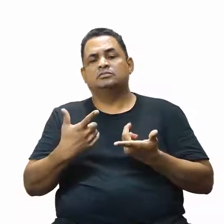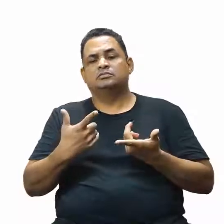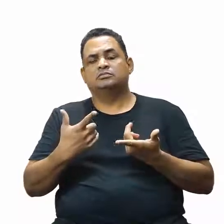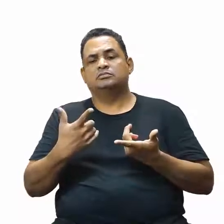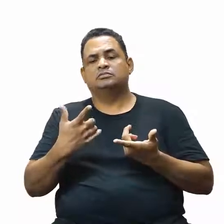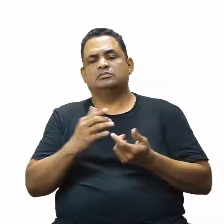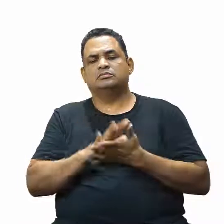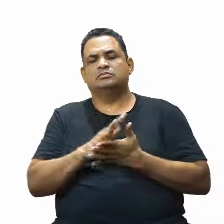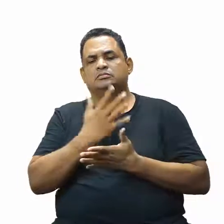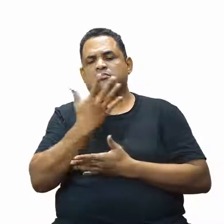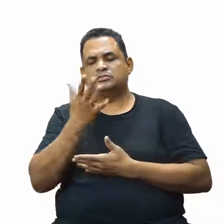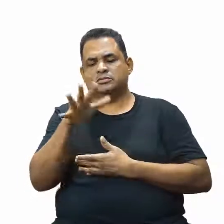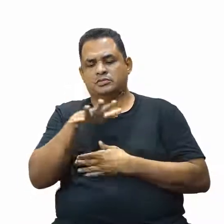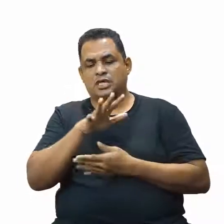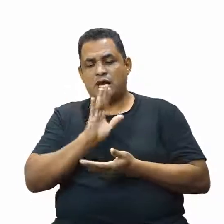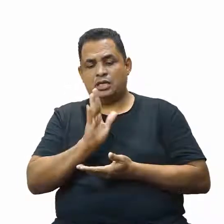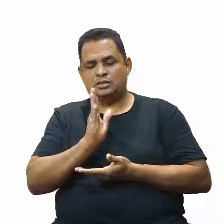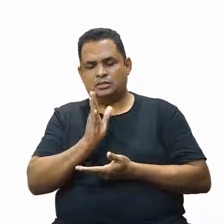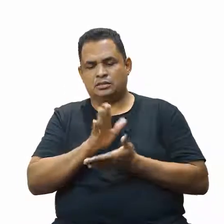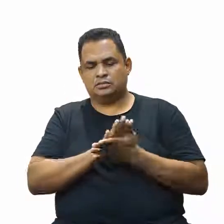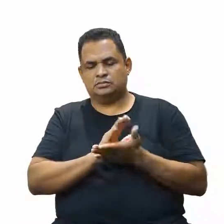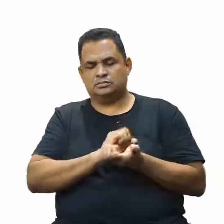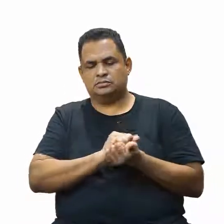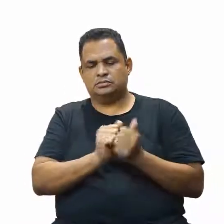consideração que a floresta já está adaptada.